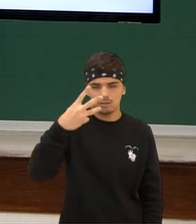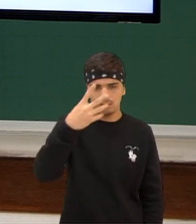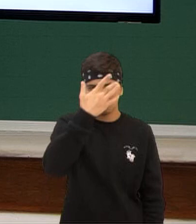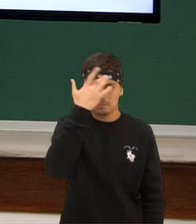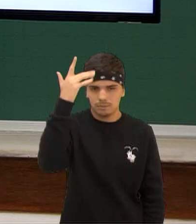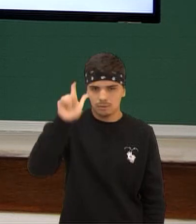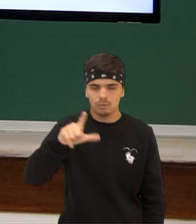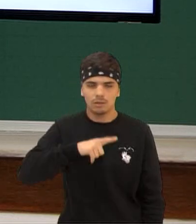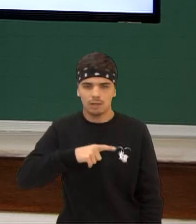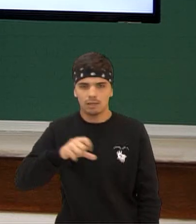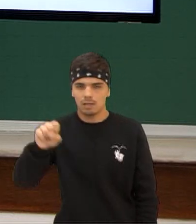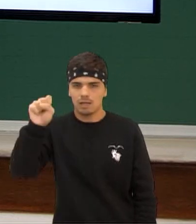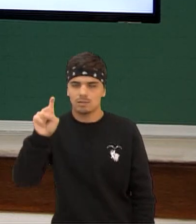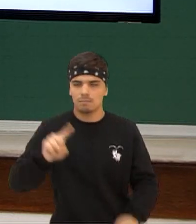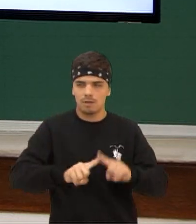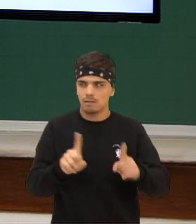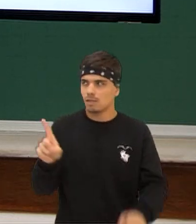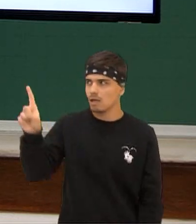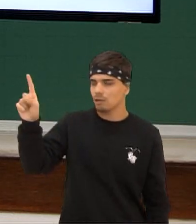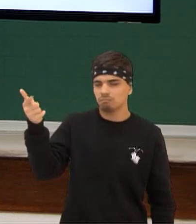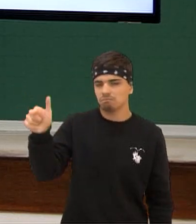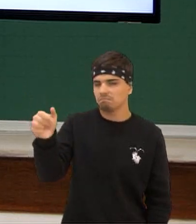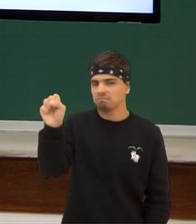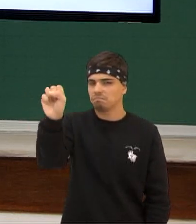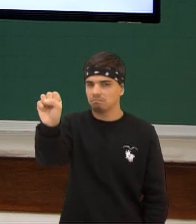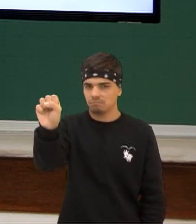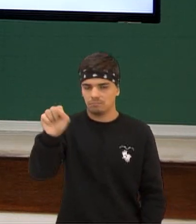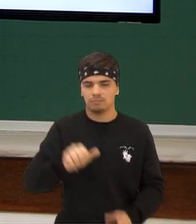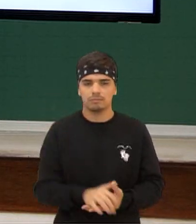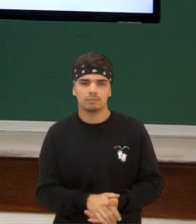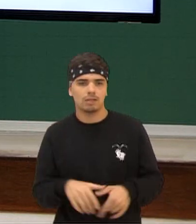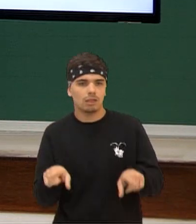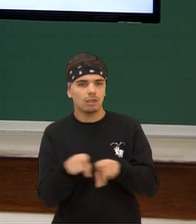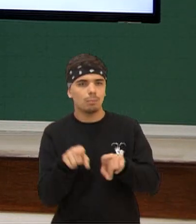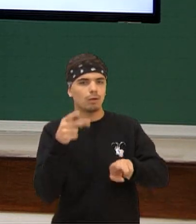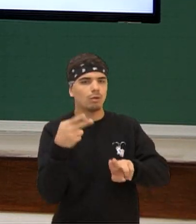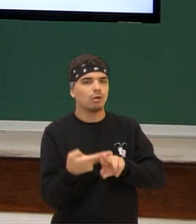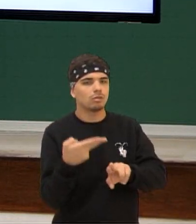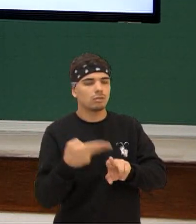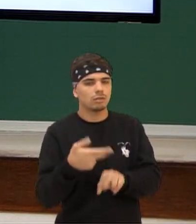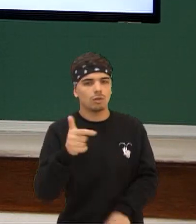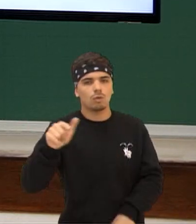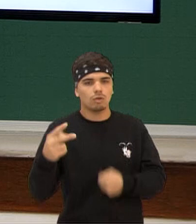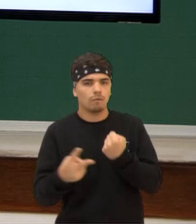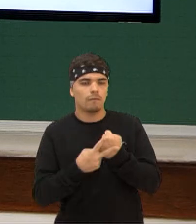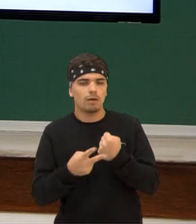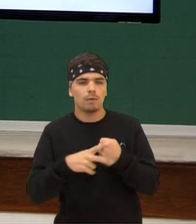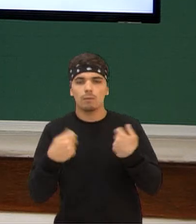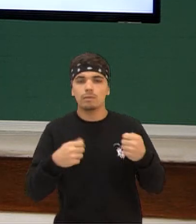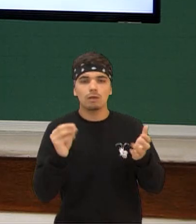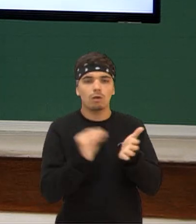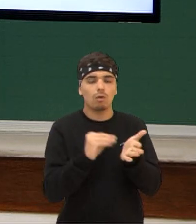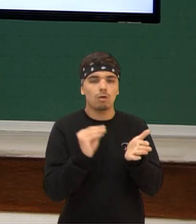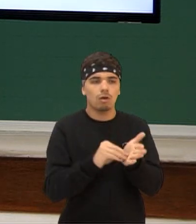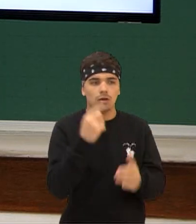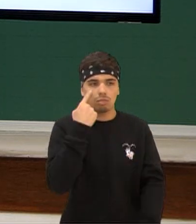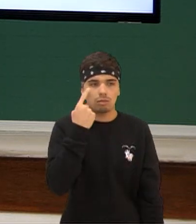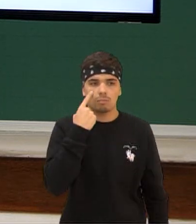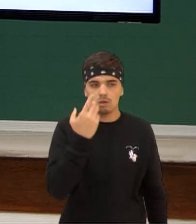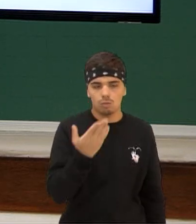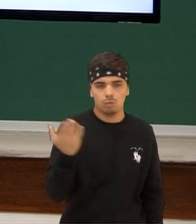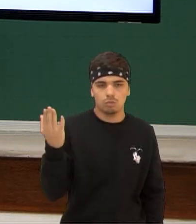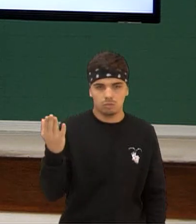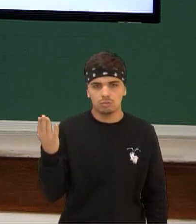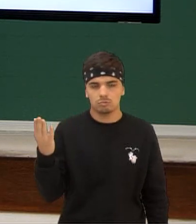verbos és nesse caso não usa eh eh se eu deixo sempre ele assim quando eu estou usando com outro verbo eu não preciso colocar alto no